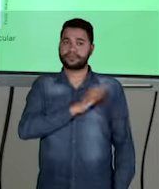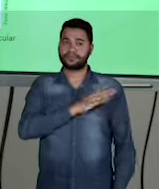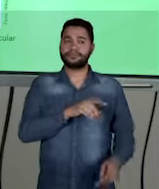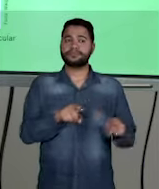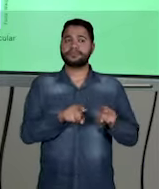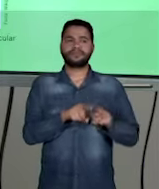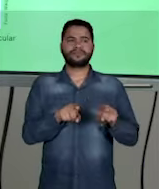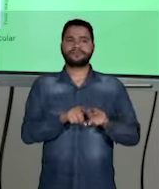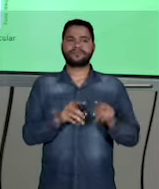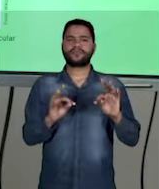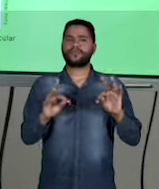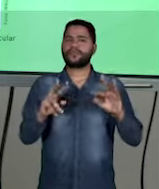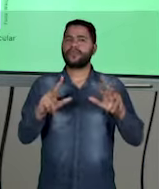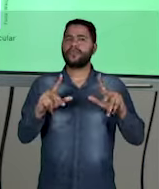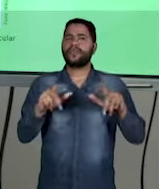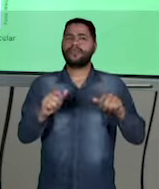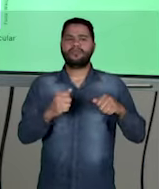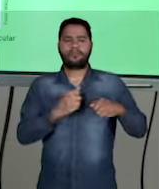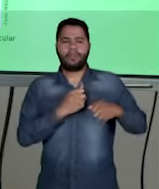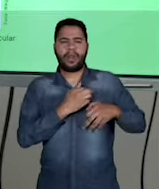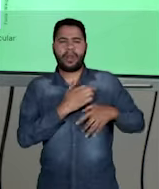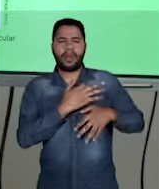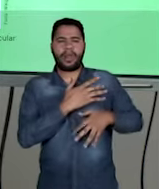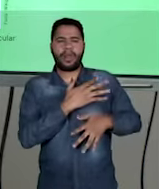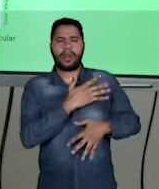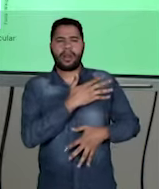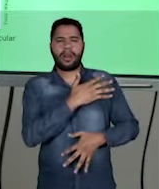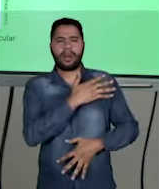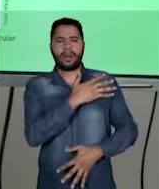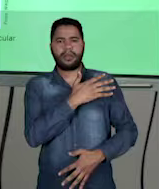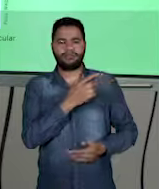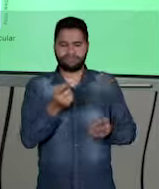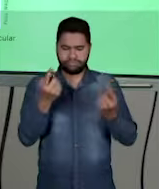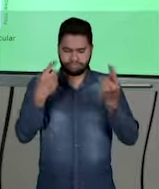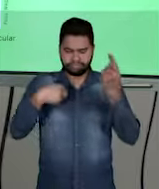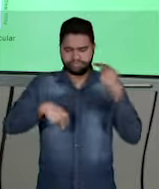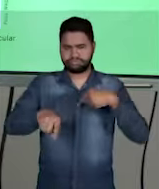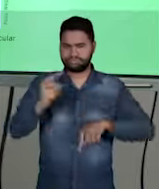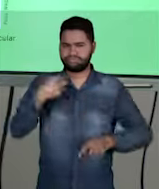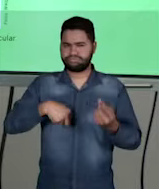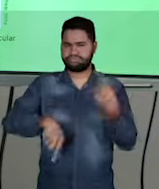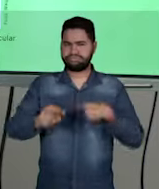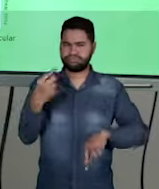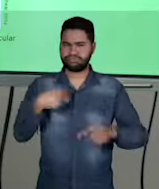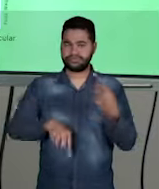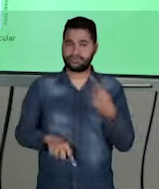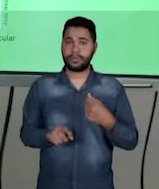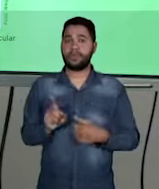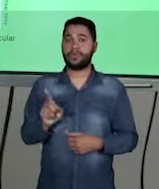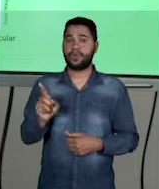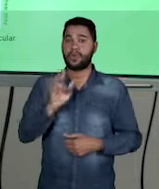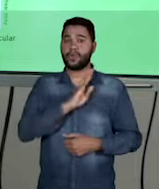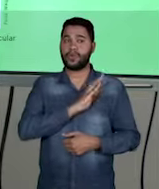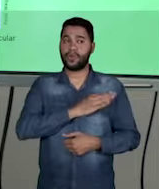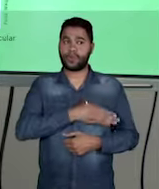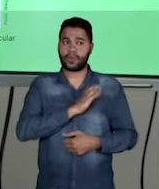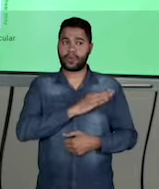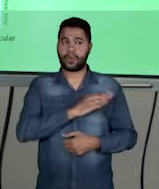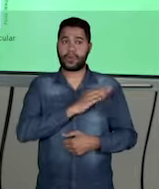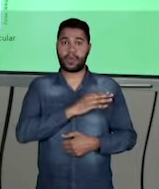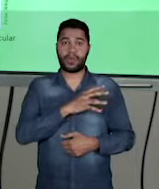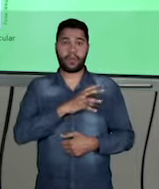e todos os vasos sanguíneos que formam o nosso corpo. Então, a gente tem o coração como